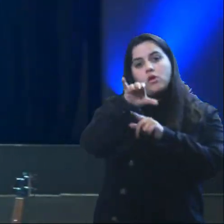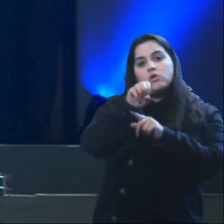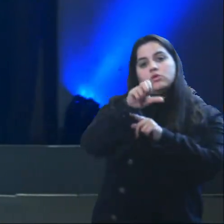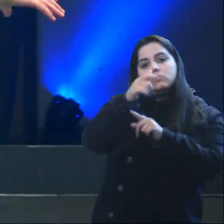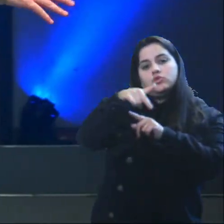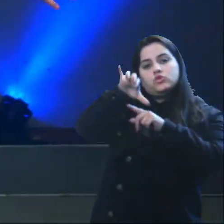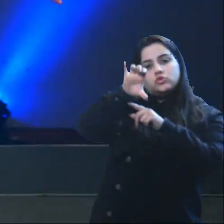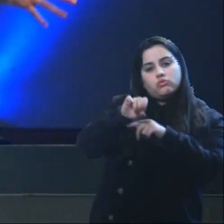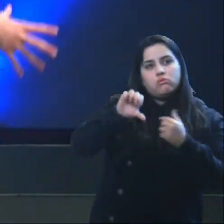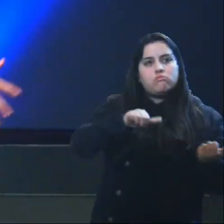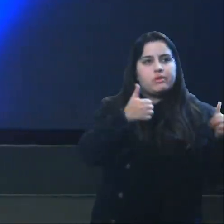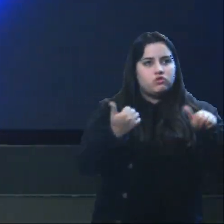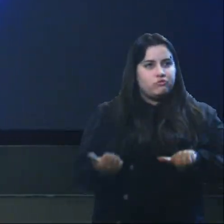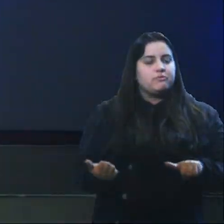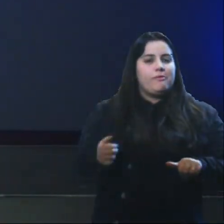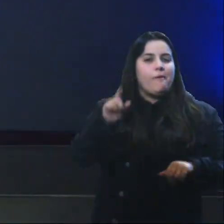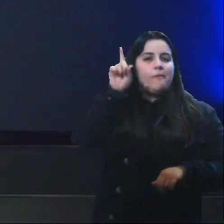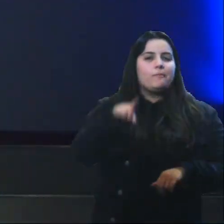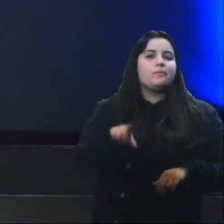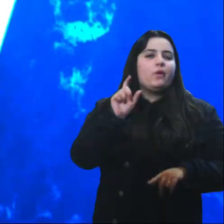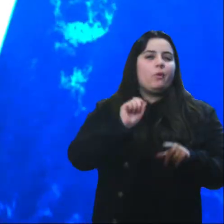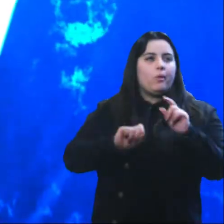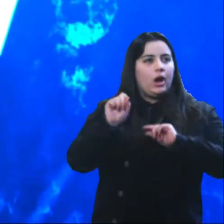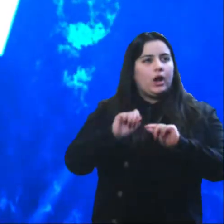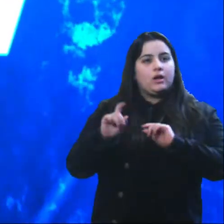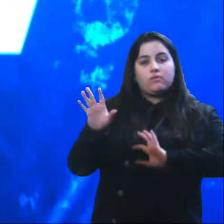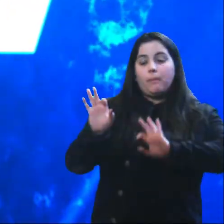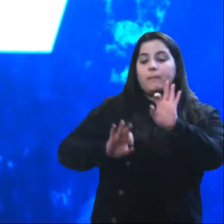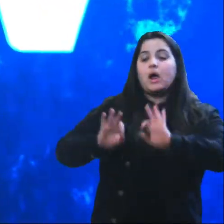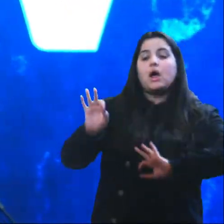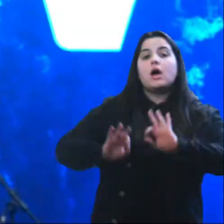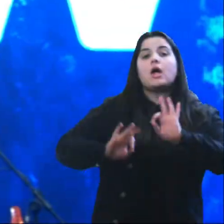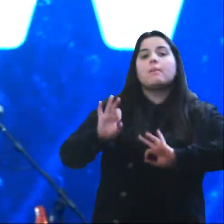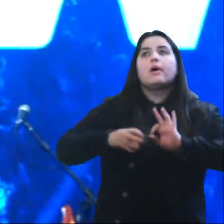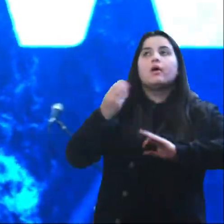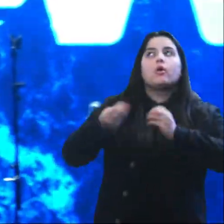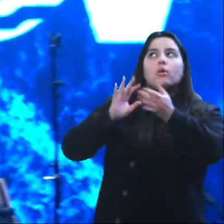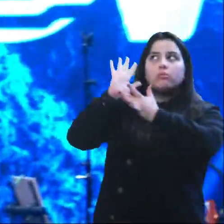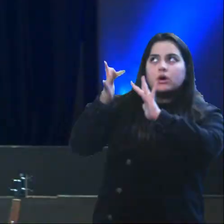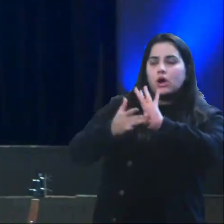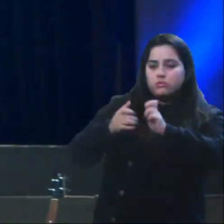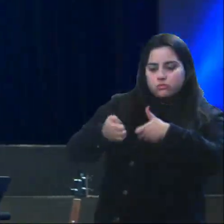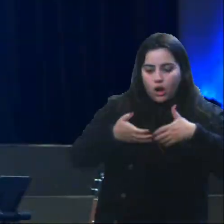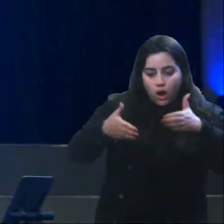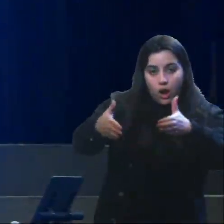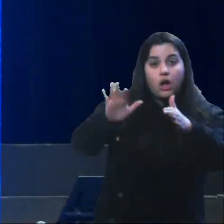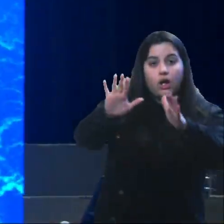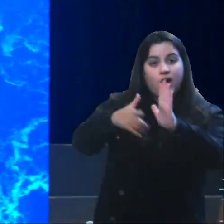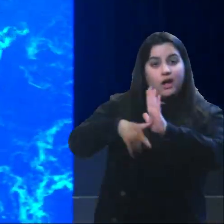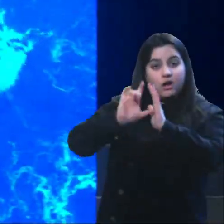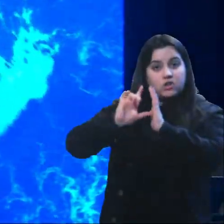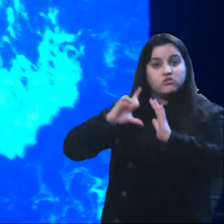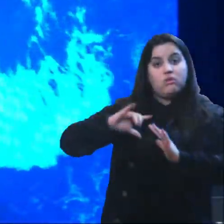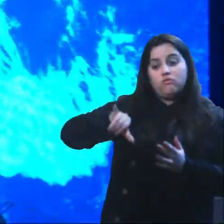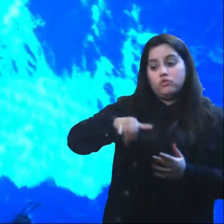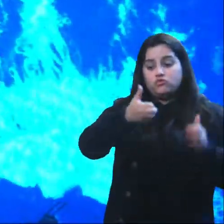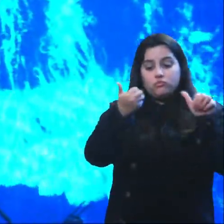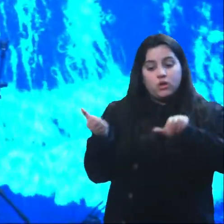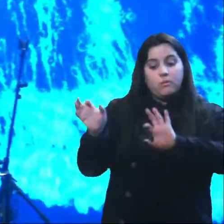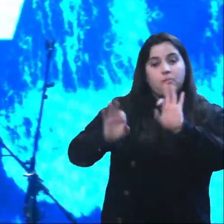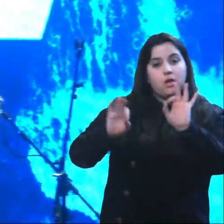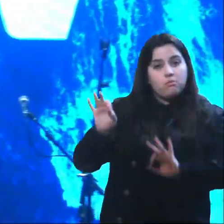de João Batista, que foi aquele que preparou a vinda do caminho de Jesus. E sabe, muitas vezes eu e